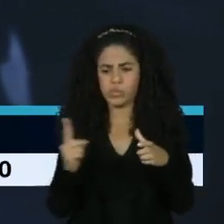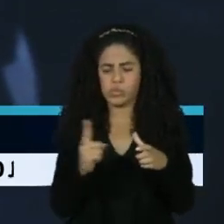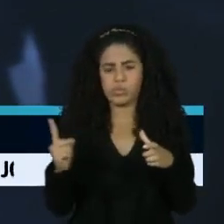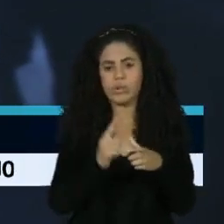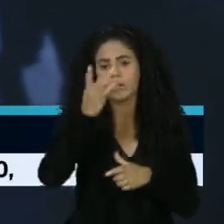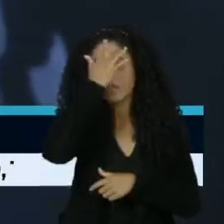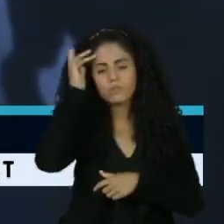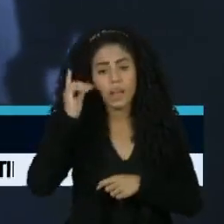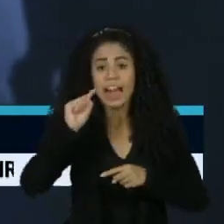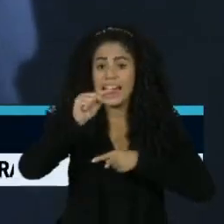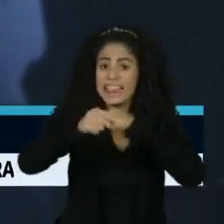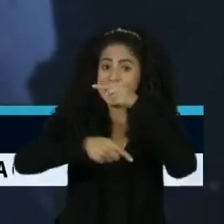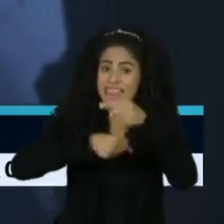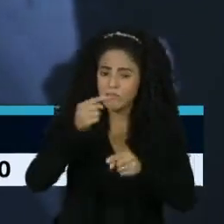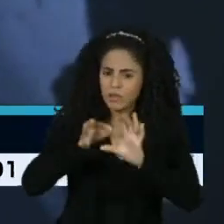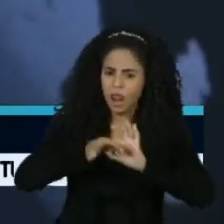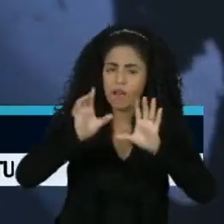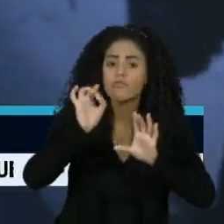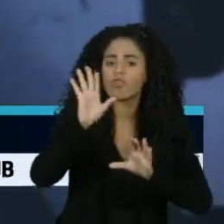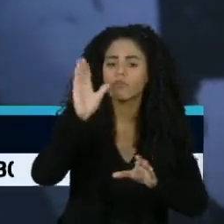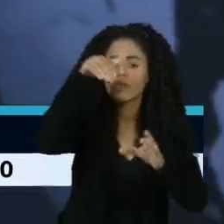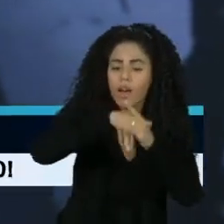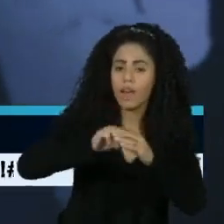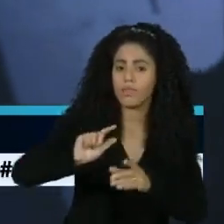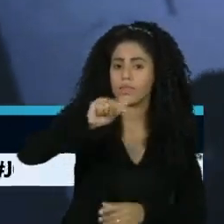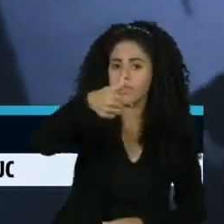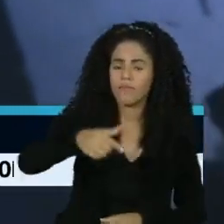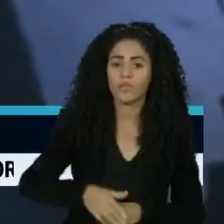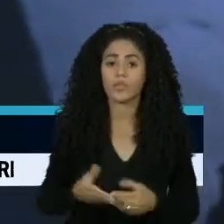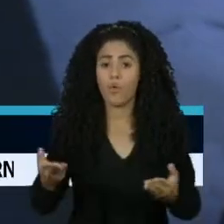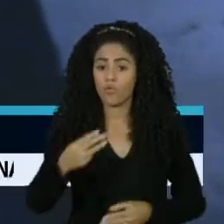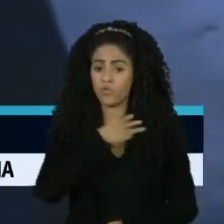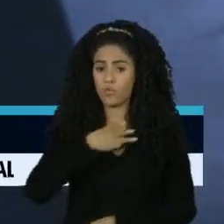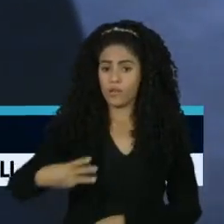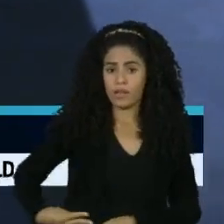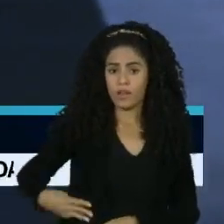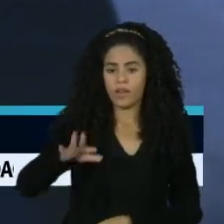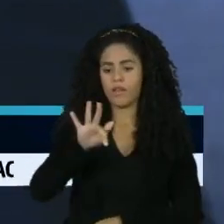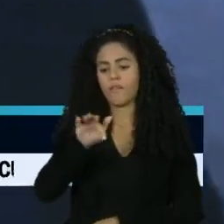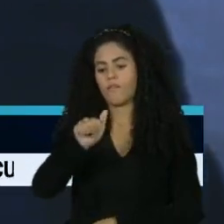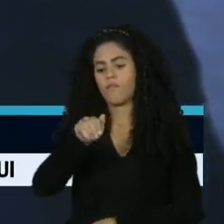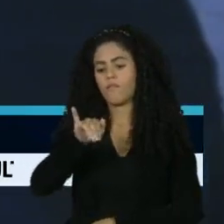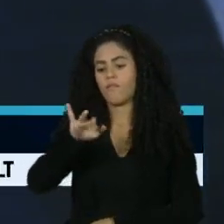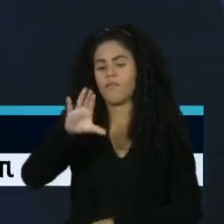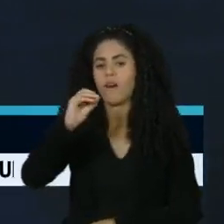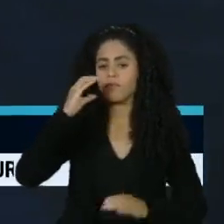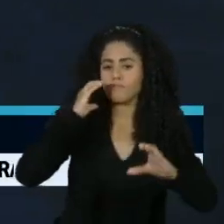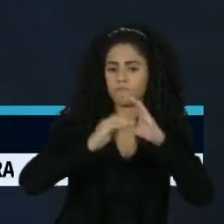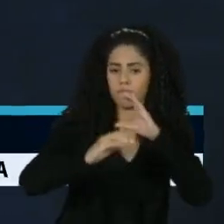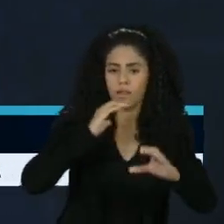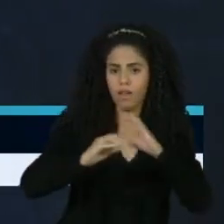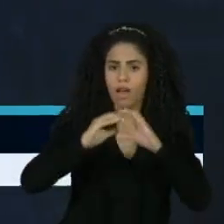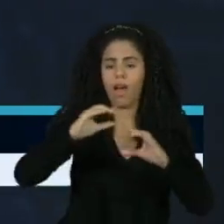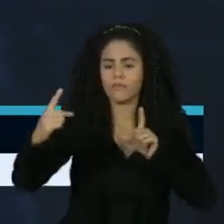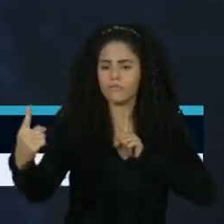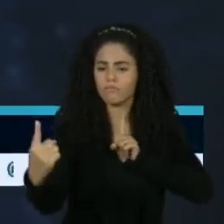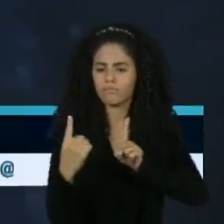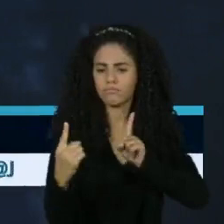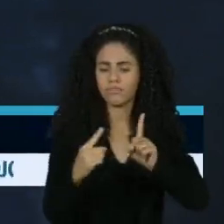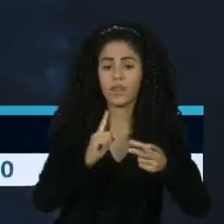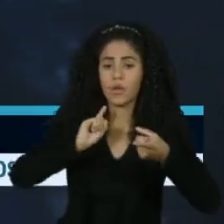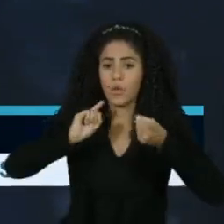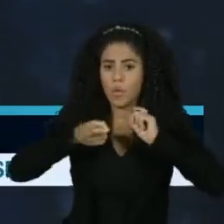para os usuários brasileiros a informação foi confirmada hoje pelo Ministro das Comunicações Fábio Faria depois de uma reunião com o presidente bolsonaro